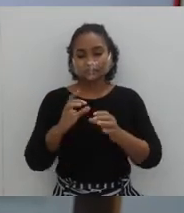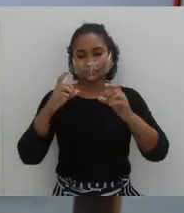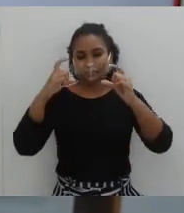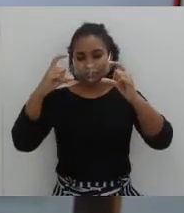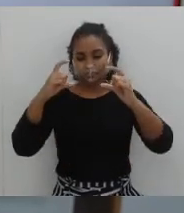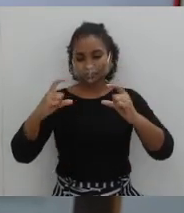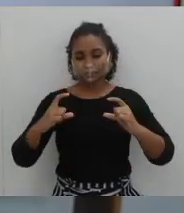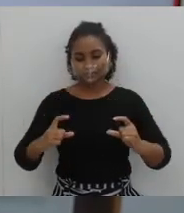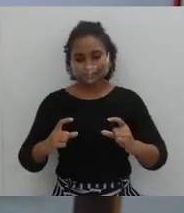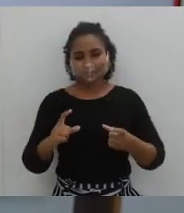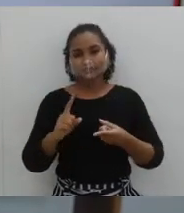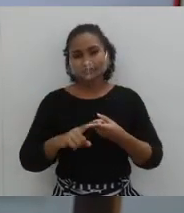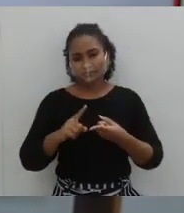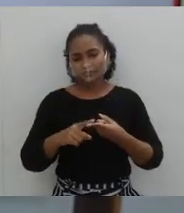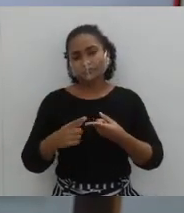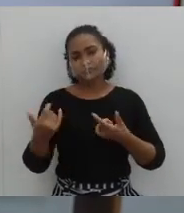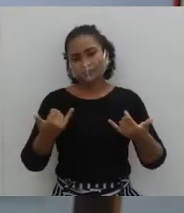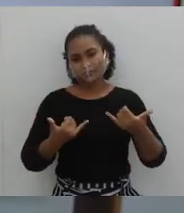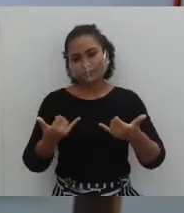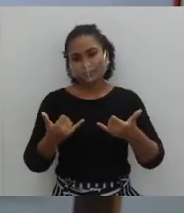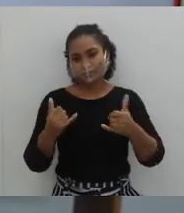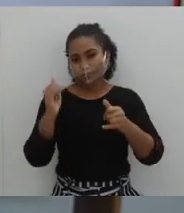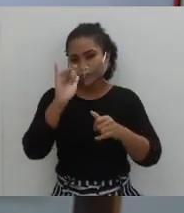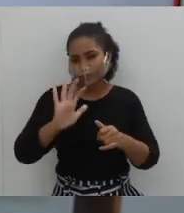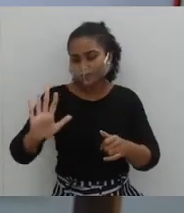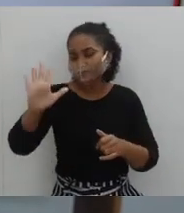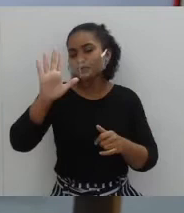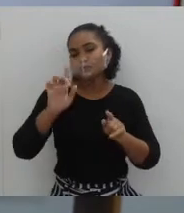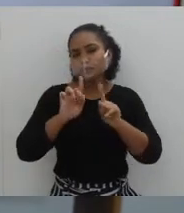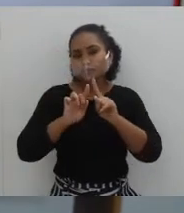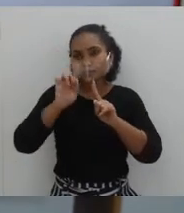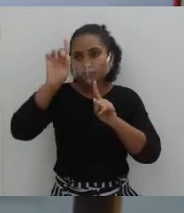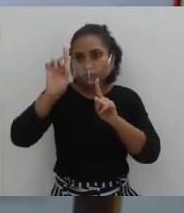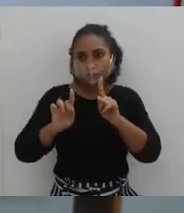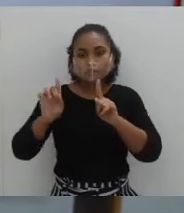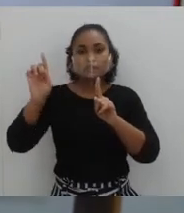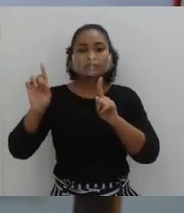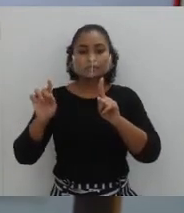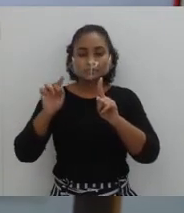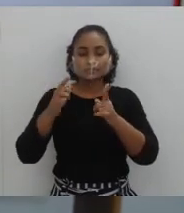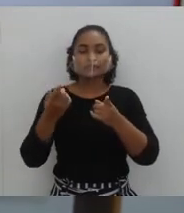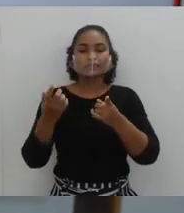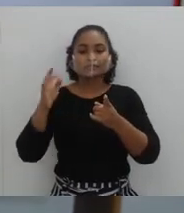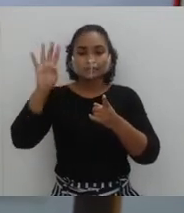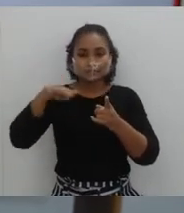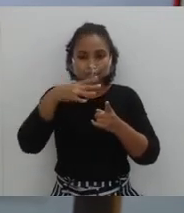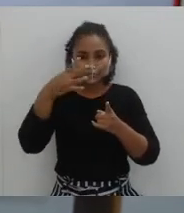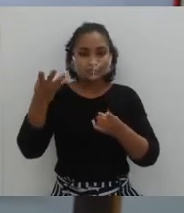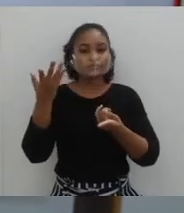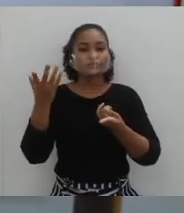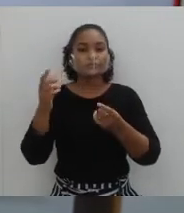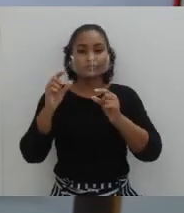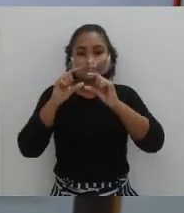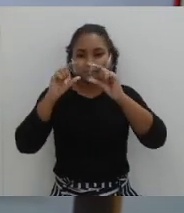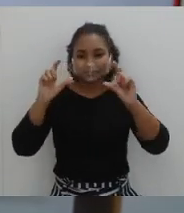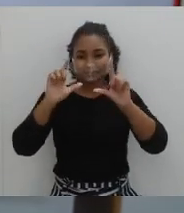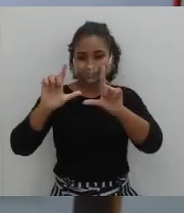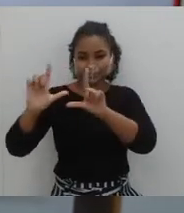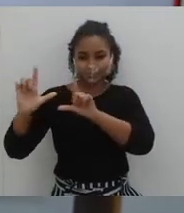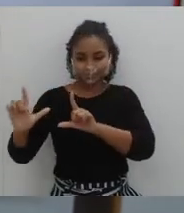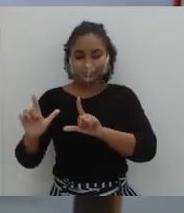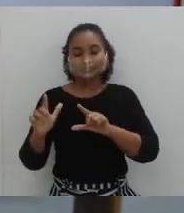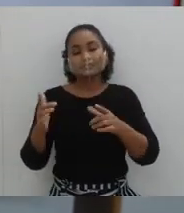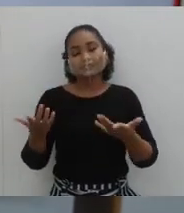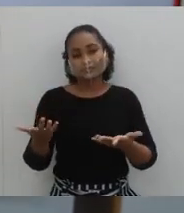parágrafos e principalmente as informações não verbais, que são os gráficos, as planilhas, as tabelas, tirinhas, tá? Então